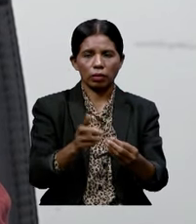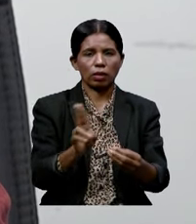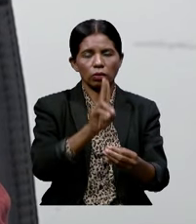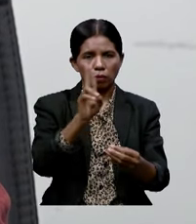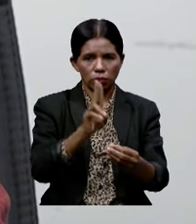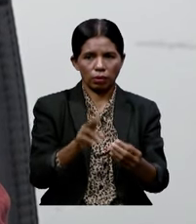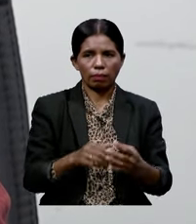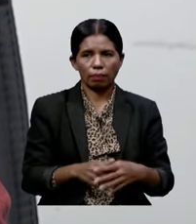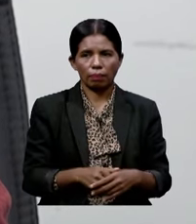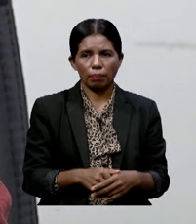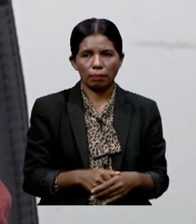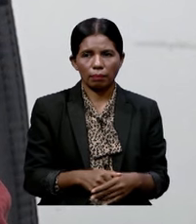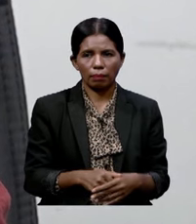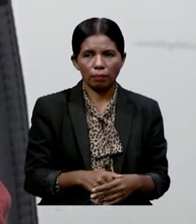utiliza.